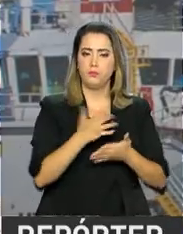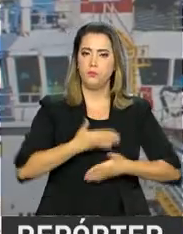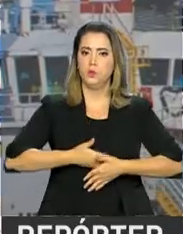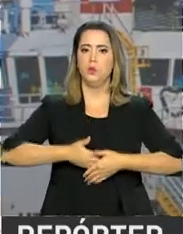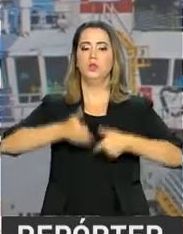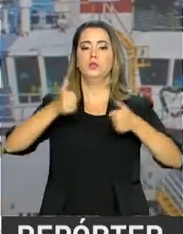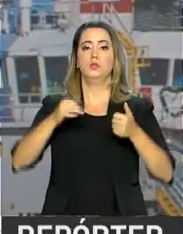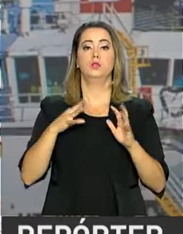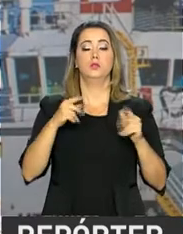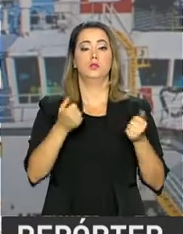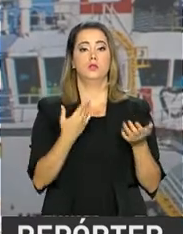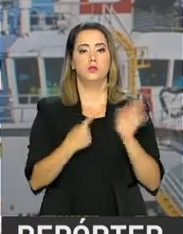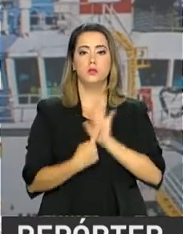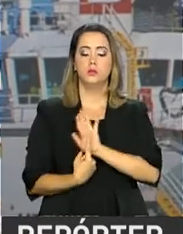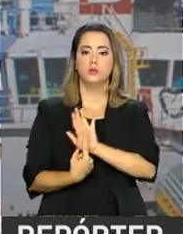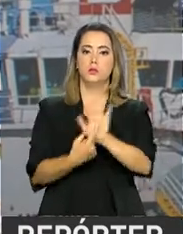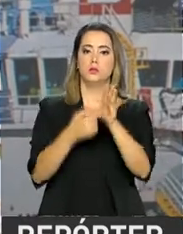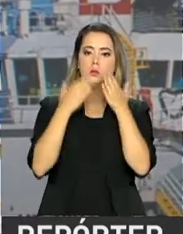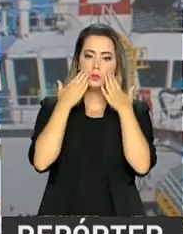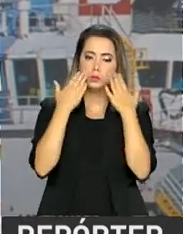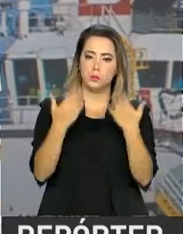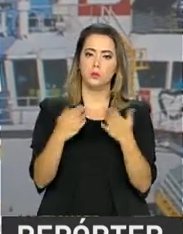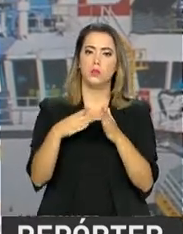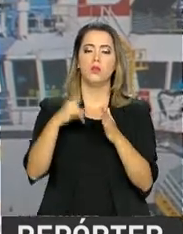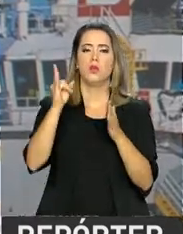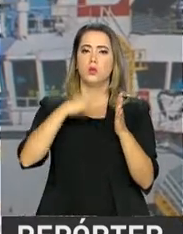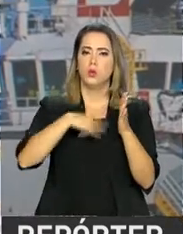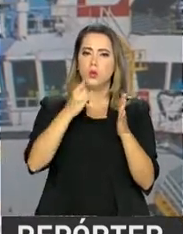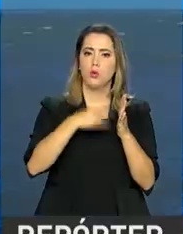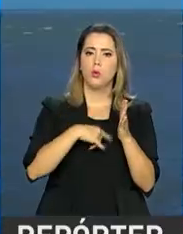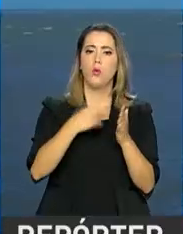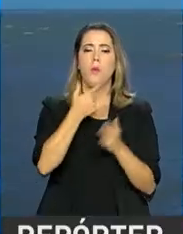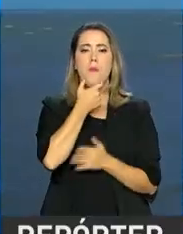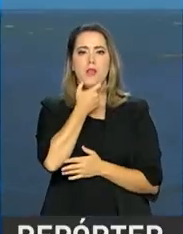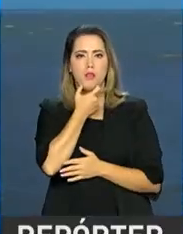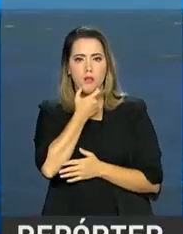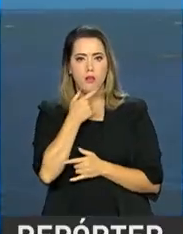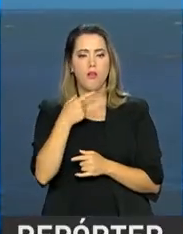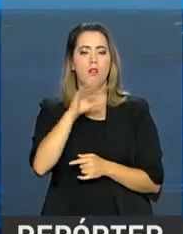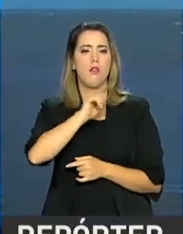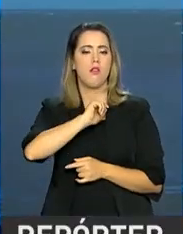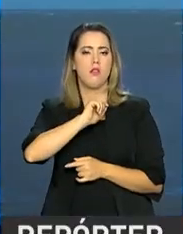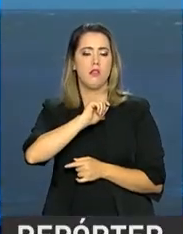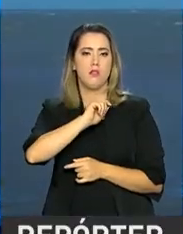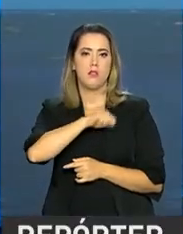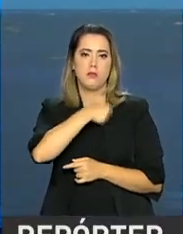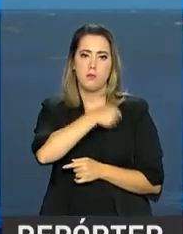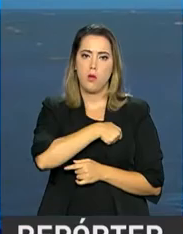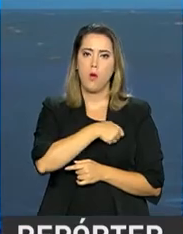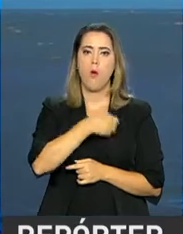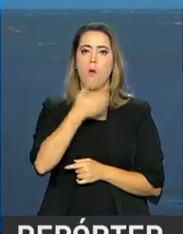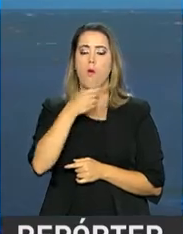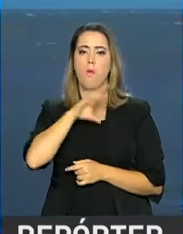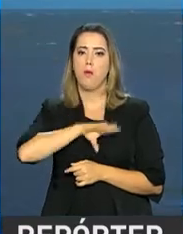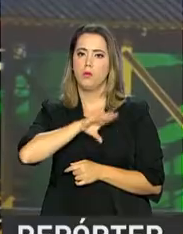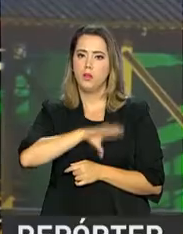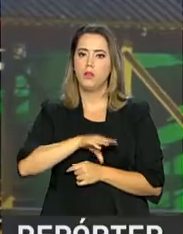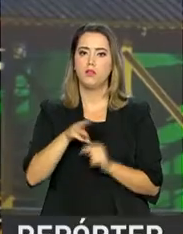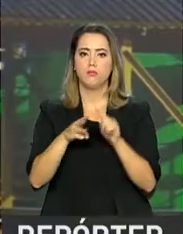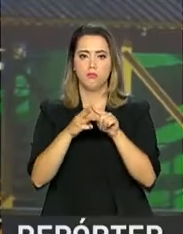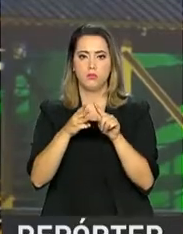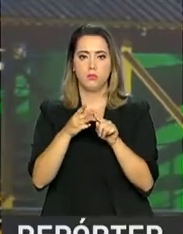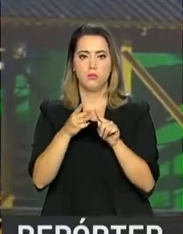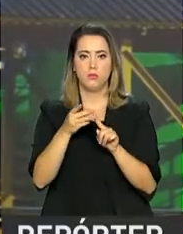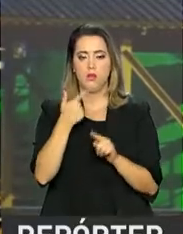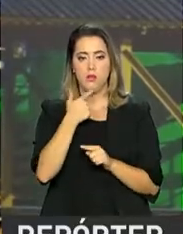de transparência o documento são publicados em inglês e em português e espanhol é a mobilização é